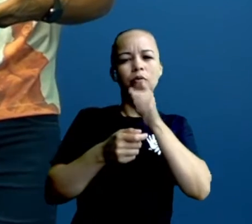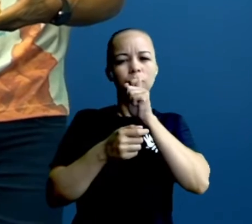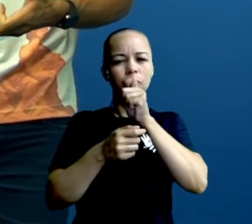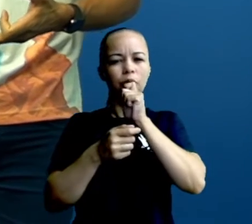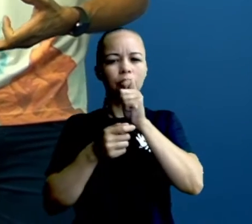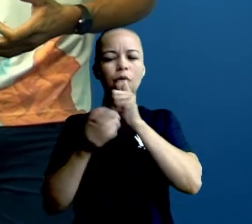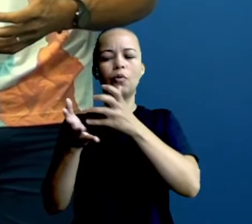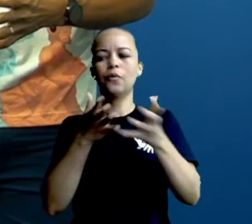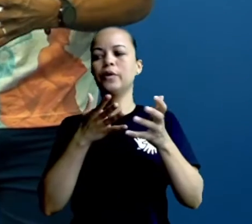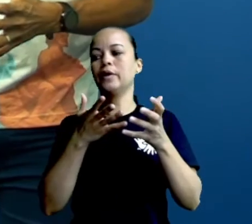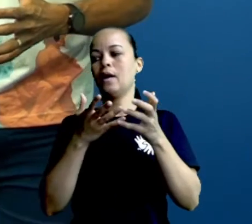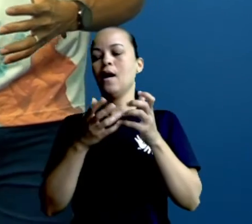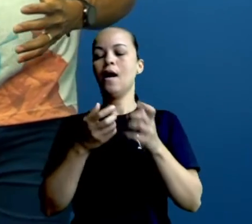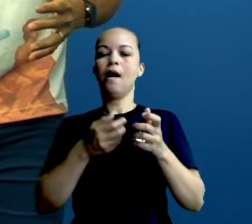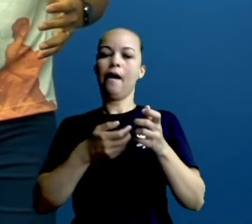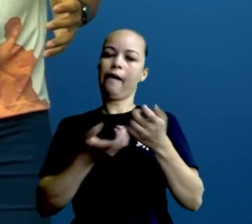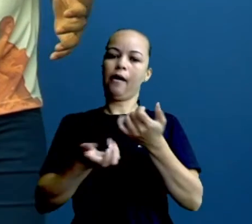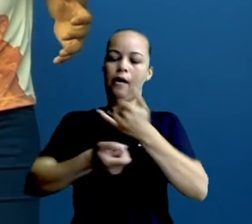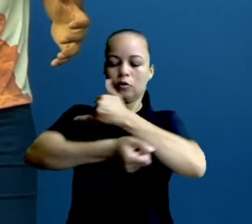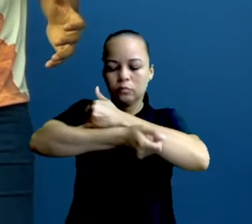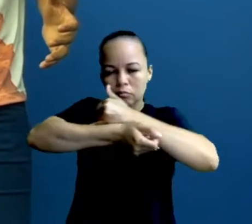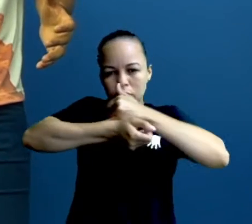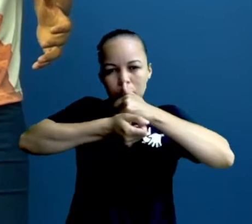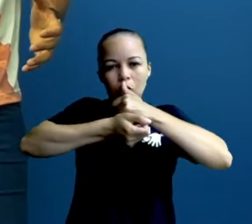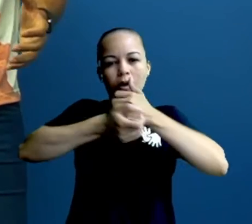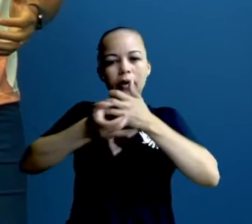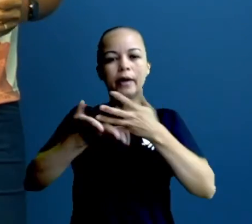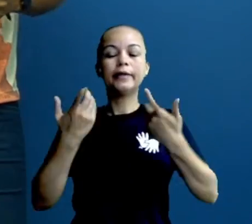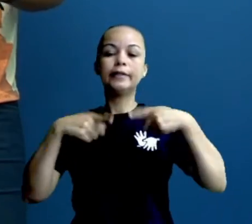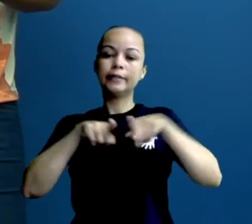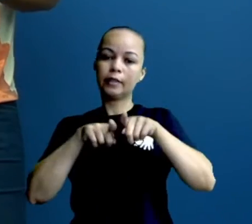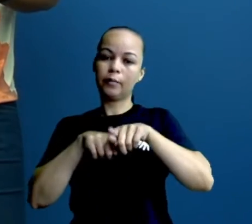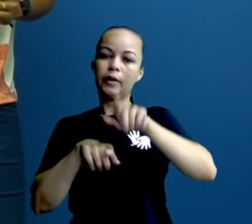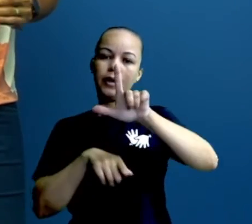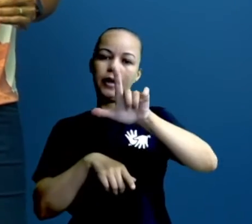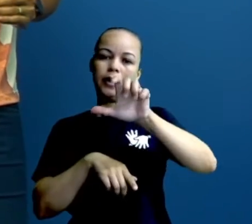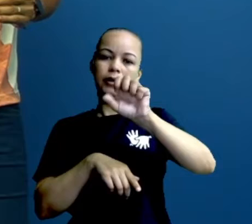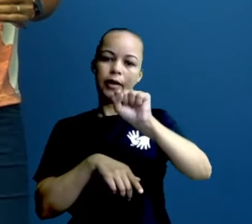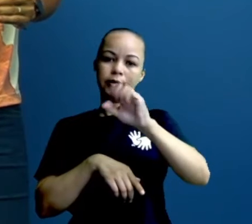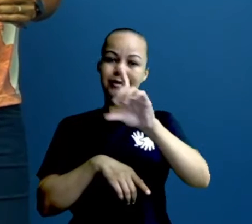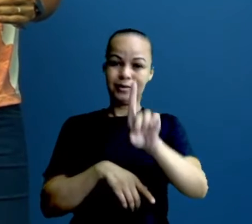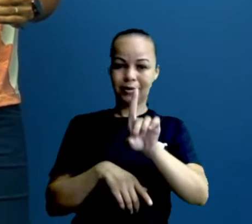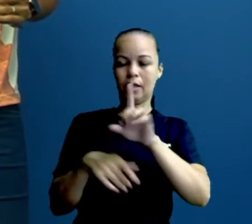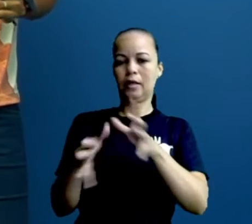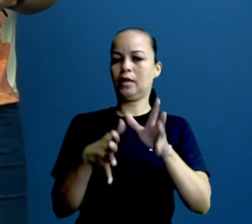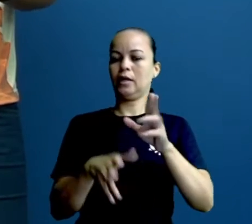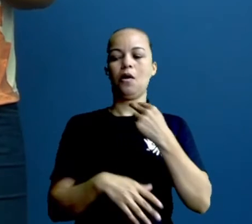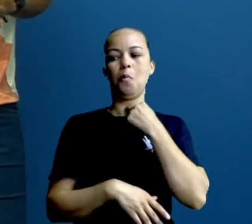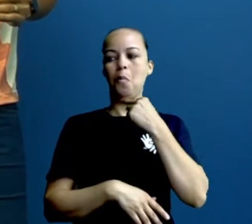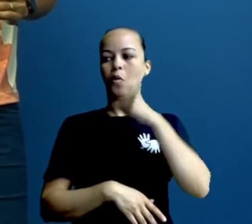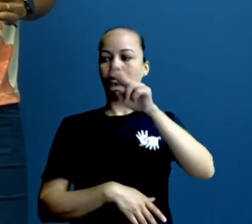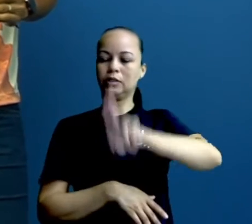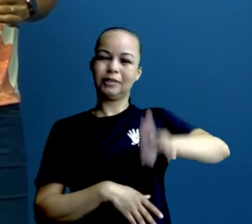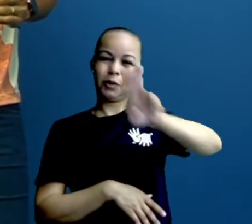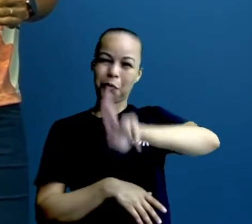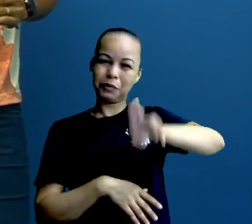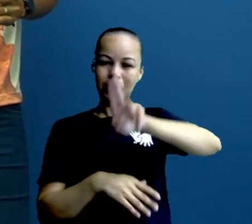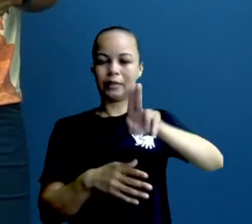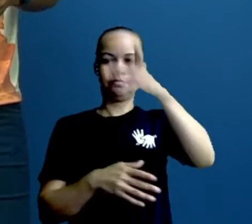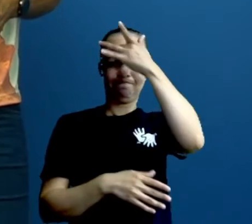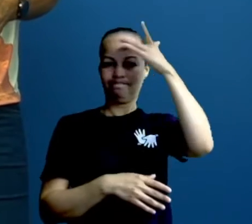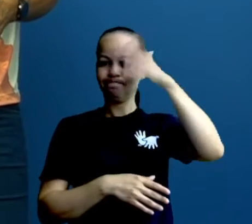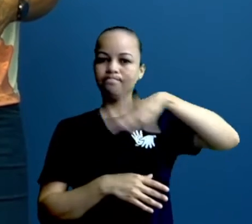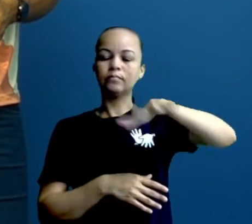o LSD, são todas drogas ilícitas, tá certo? Que não podem ser utilizadas pelas